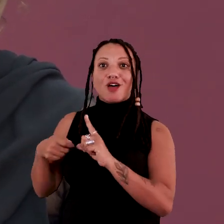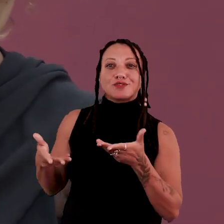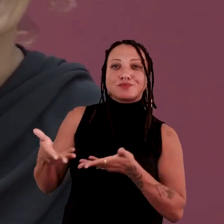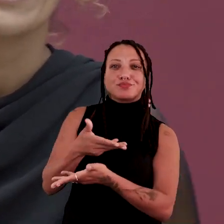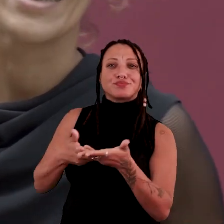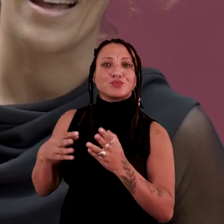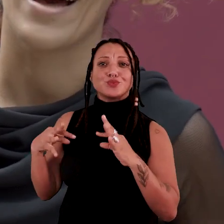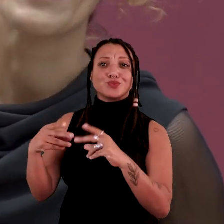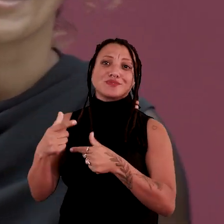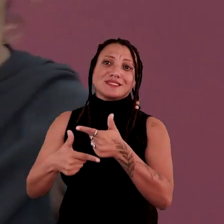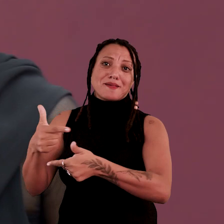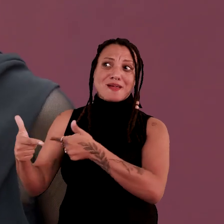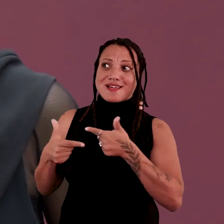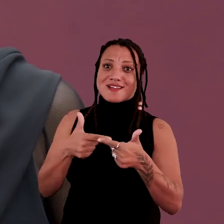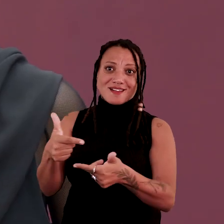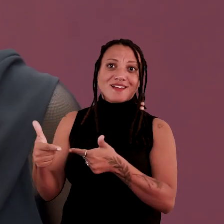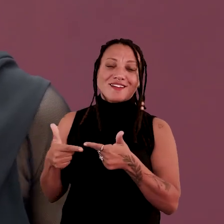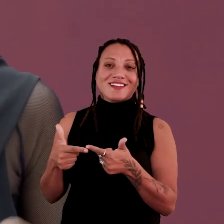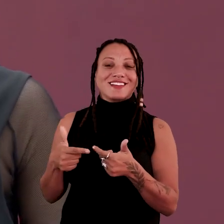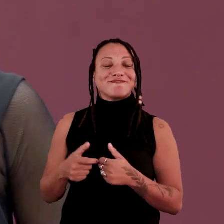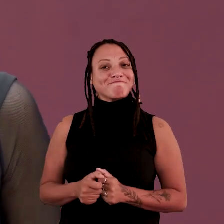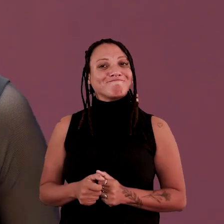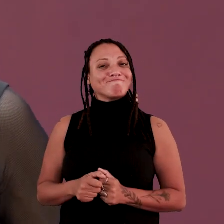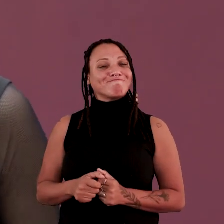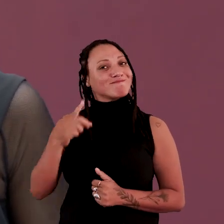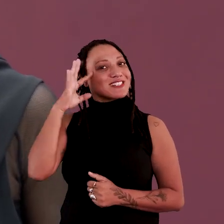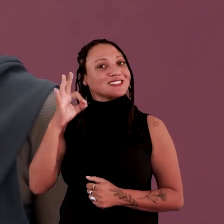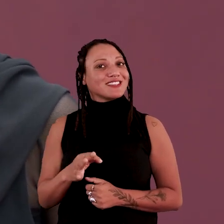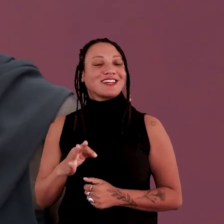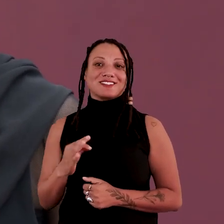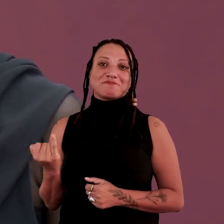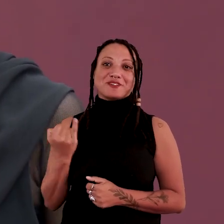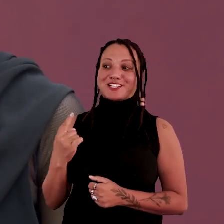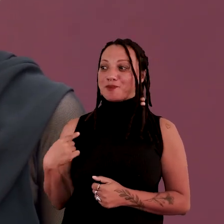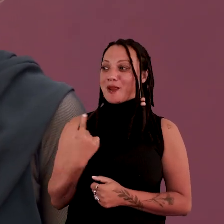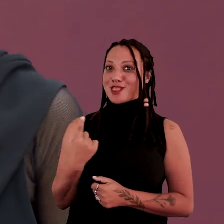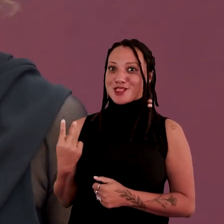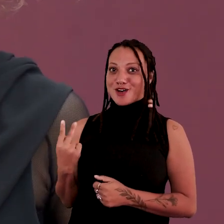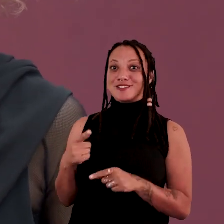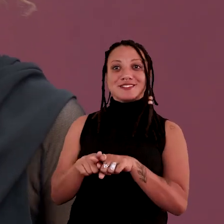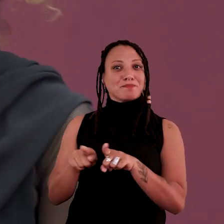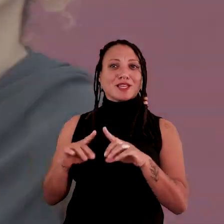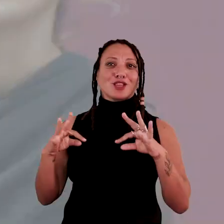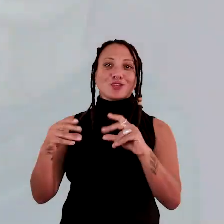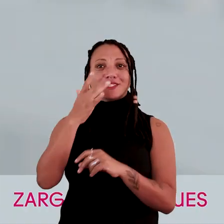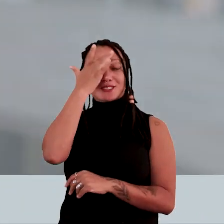para todo mundo que está lá no território do bem. Essa presença aqui no Tomiotaki, nessa exposição, só